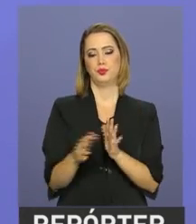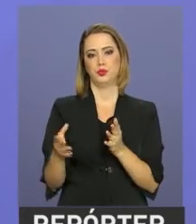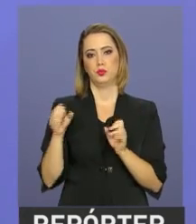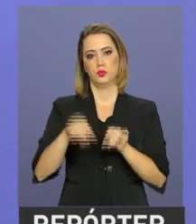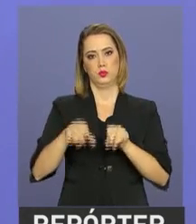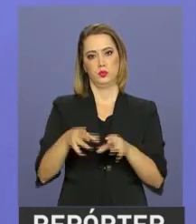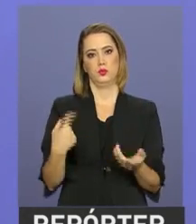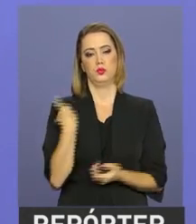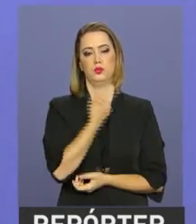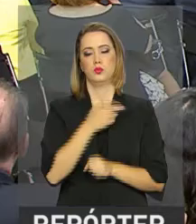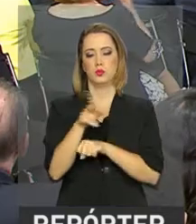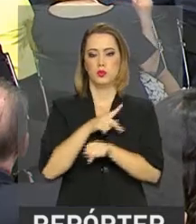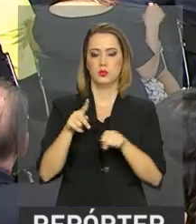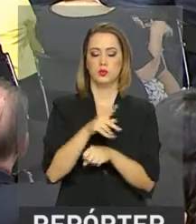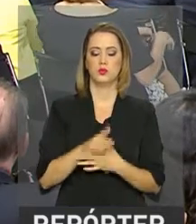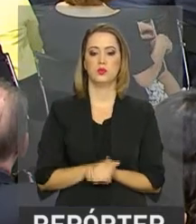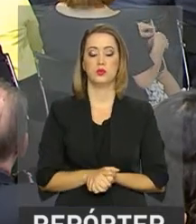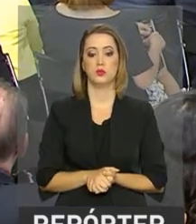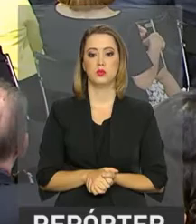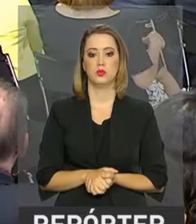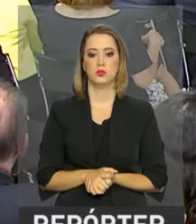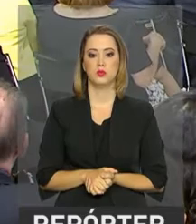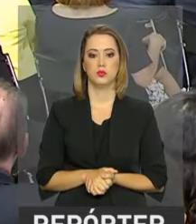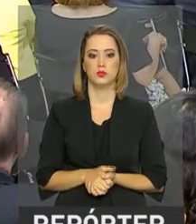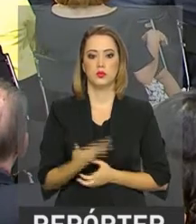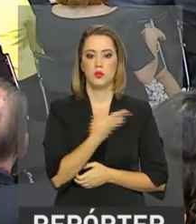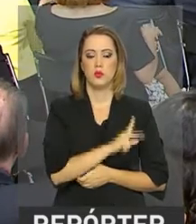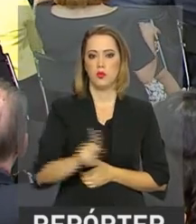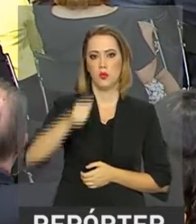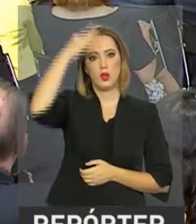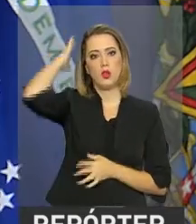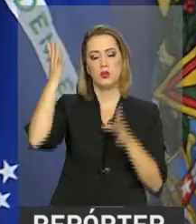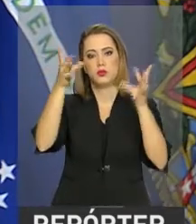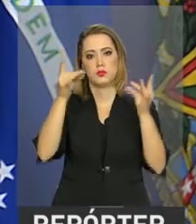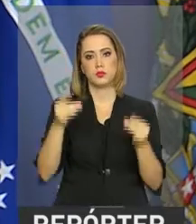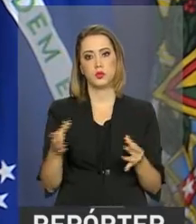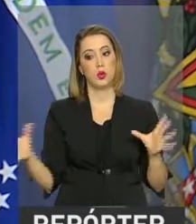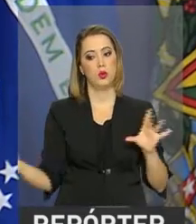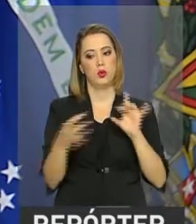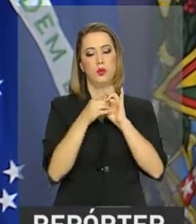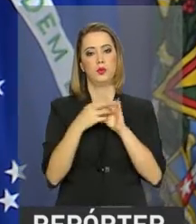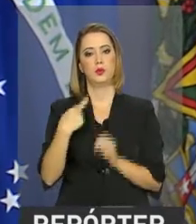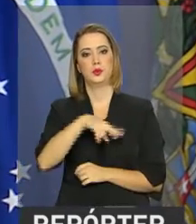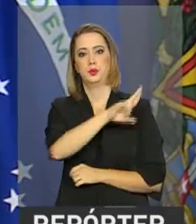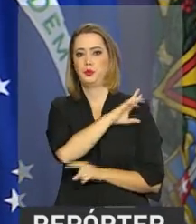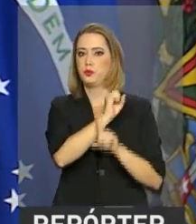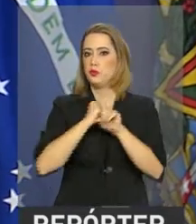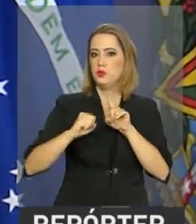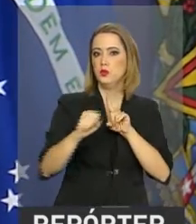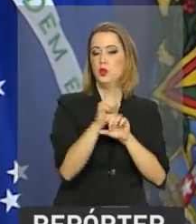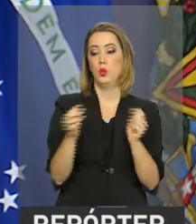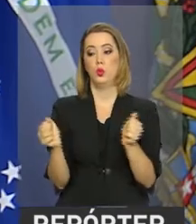no nosso país o presidente michel temer destacou que o governo tem aliado responsabilidade social como os